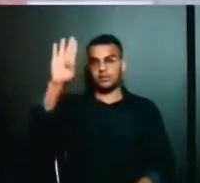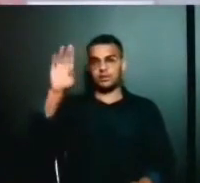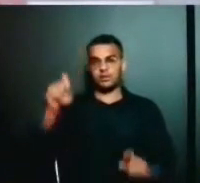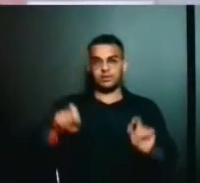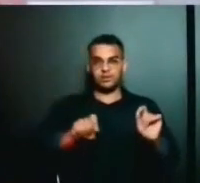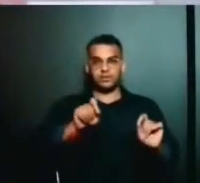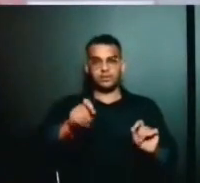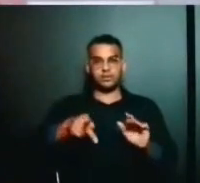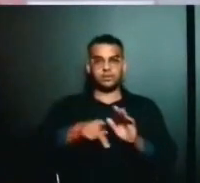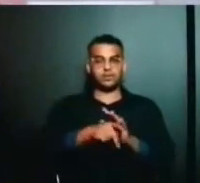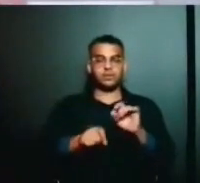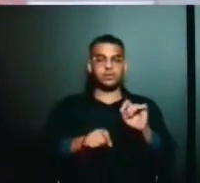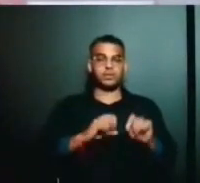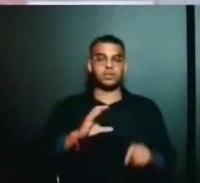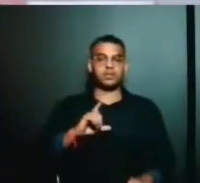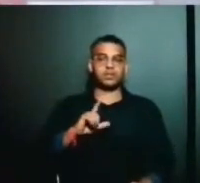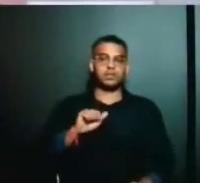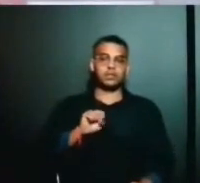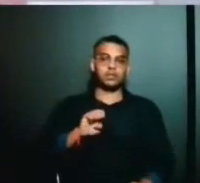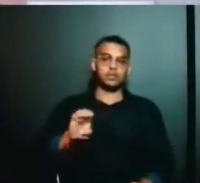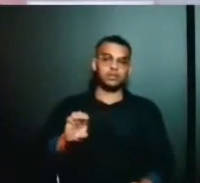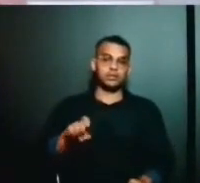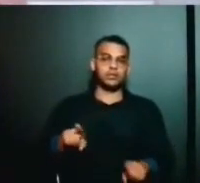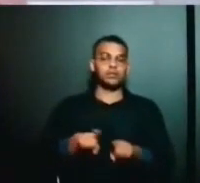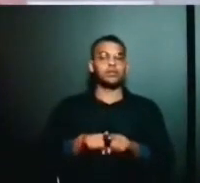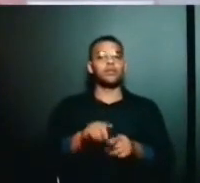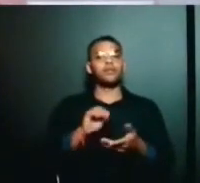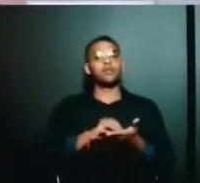sim, aí falta conservadores e falta